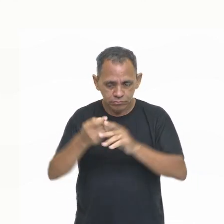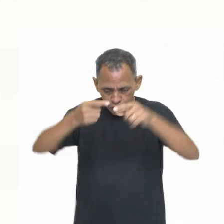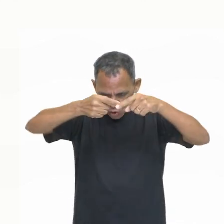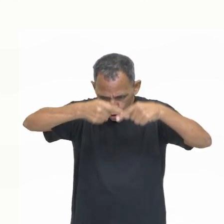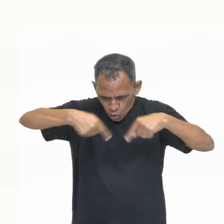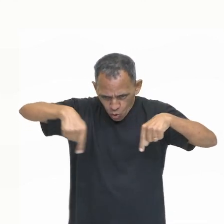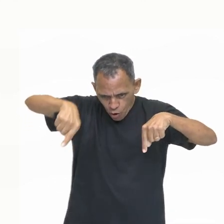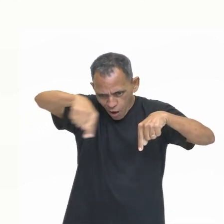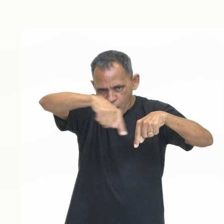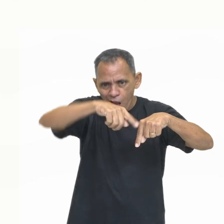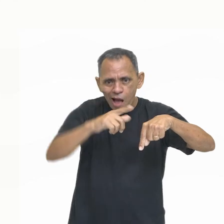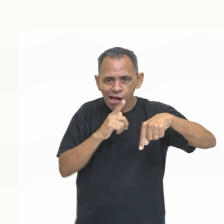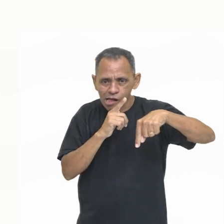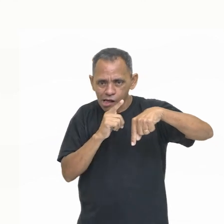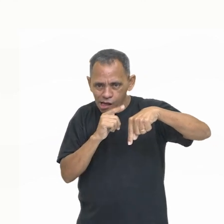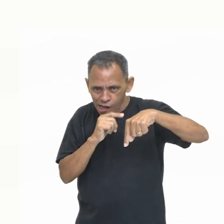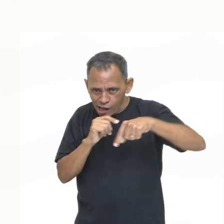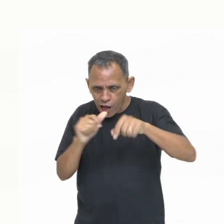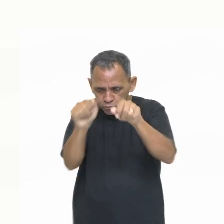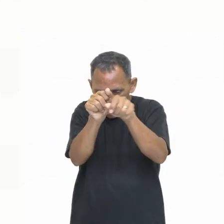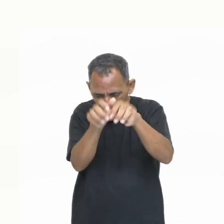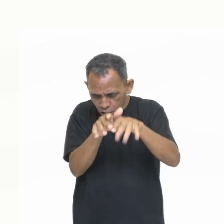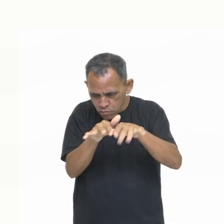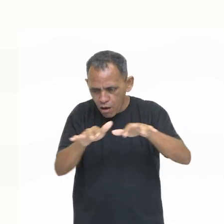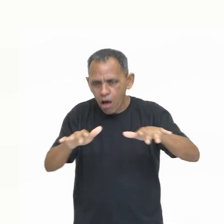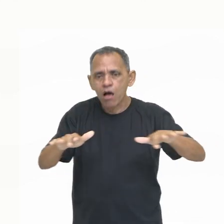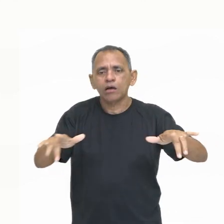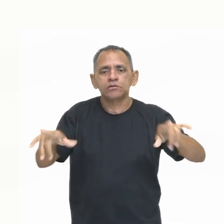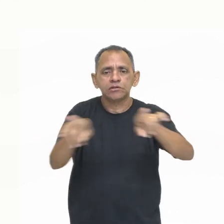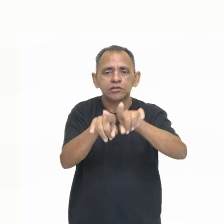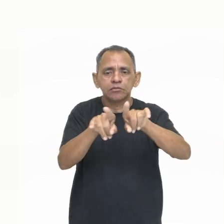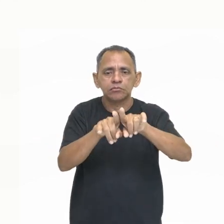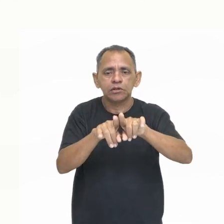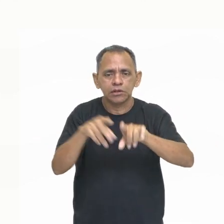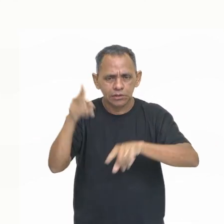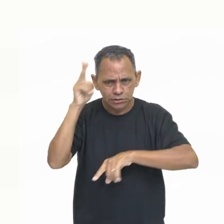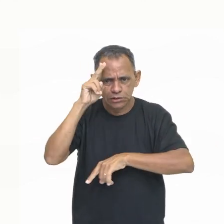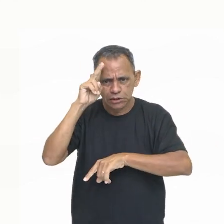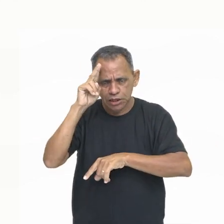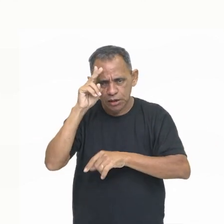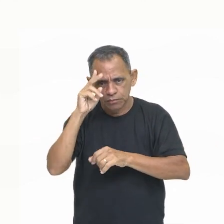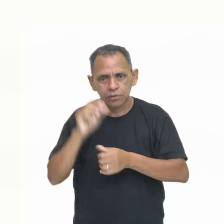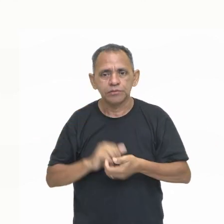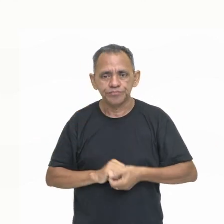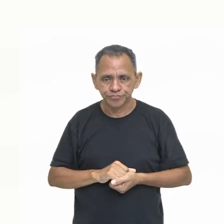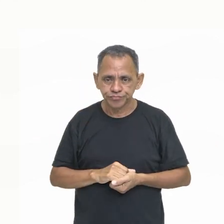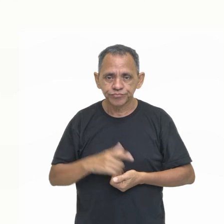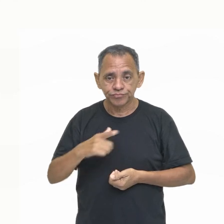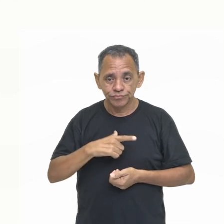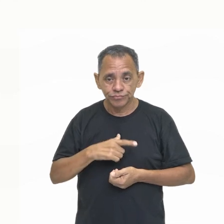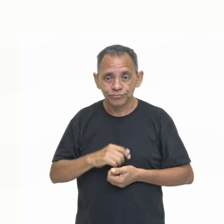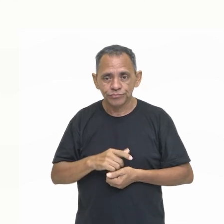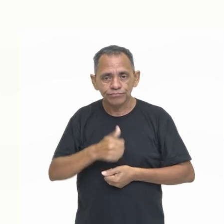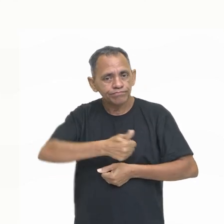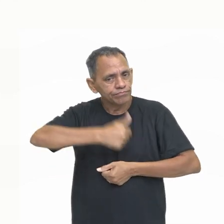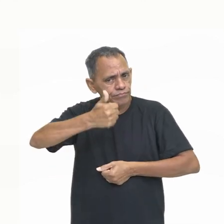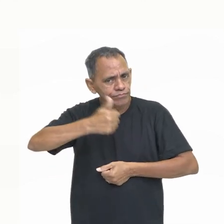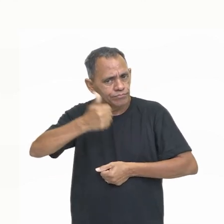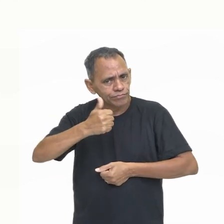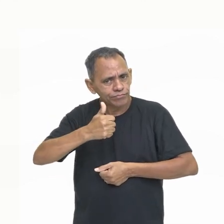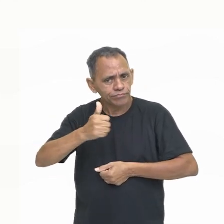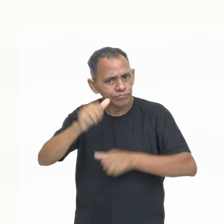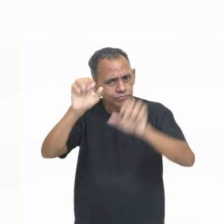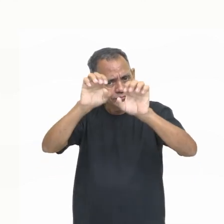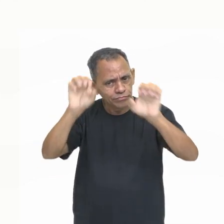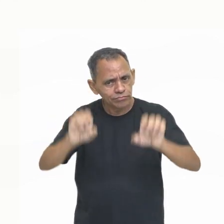oceanos da sopa primitiva quando surgiu aí a primeira estrutura orgânica, certo? E